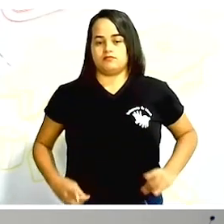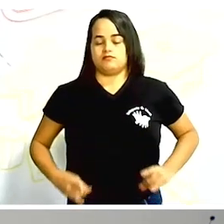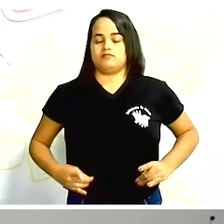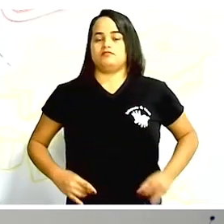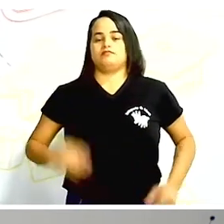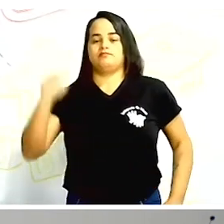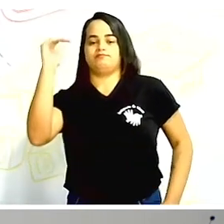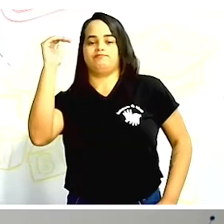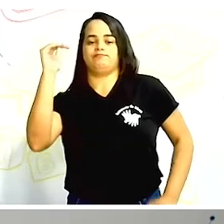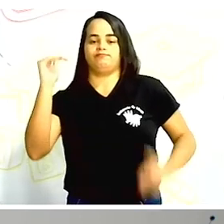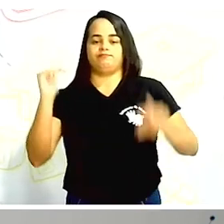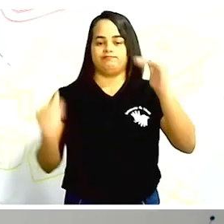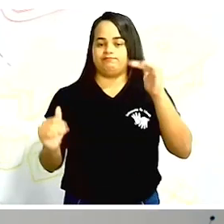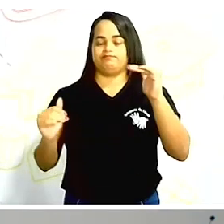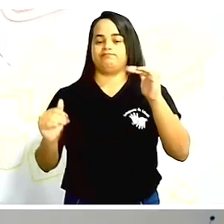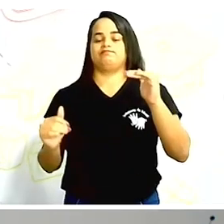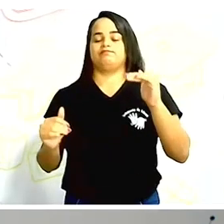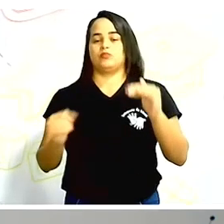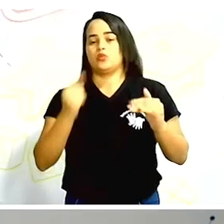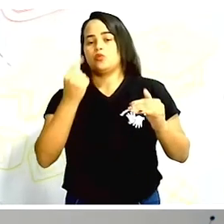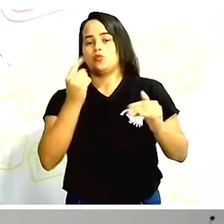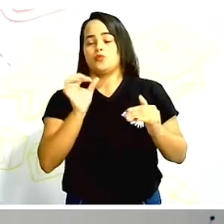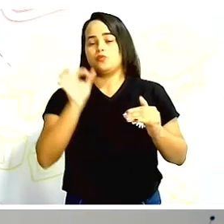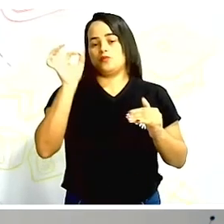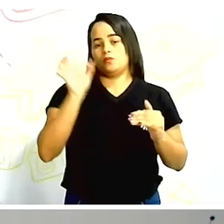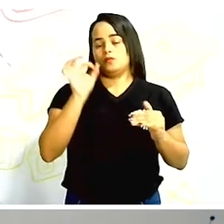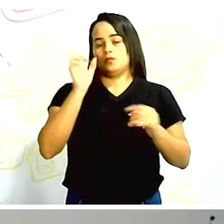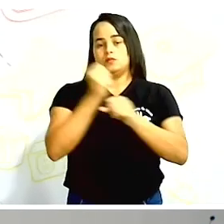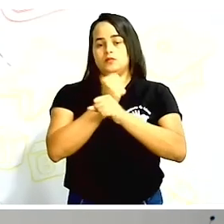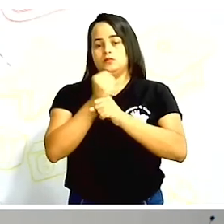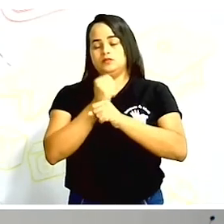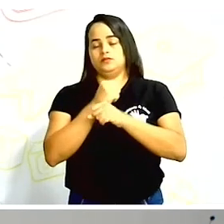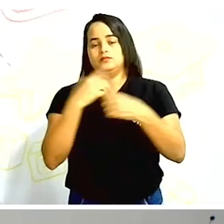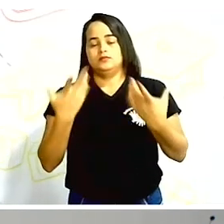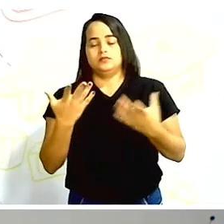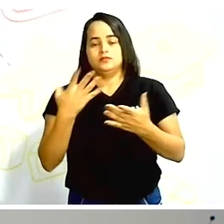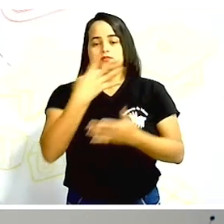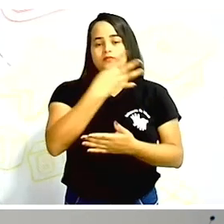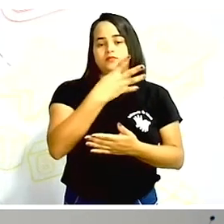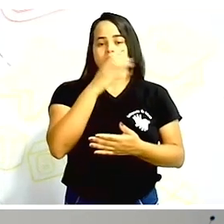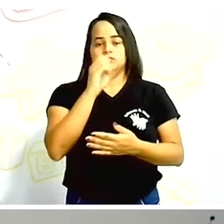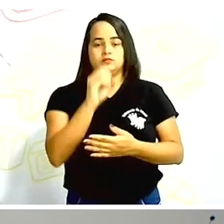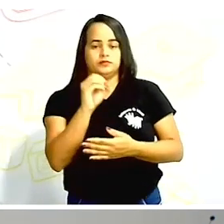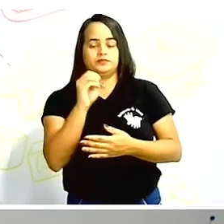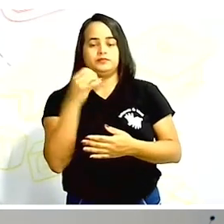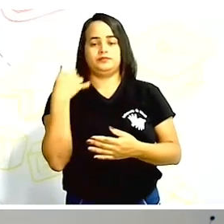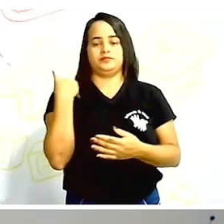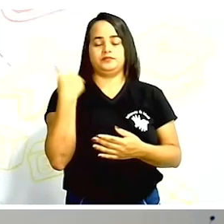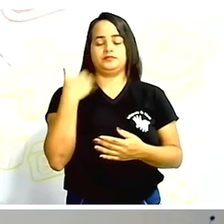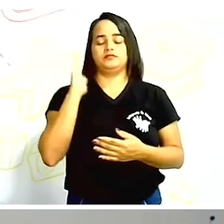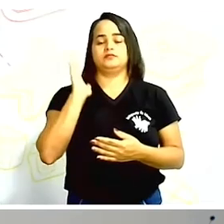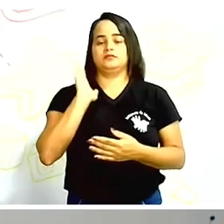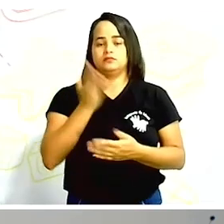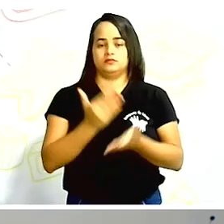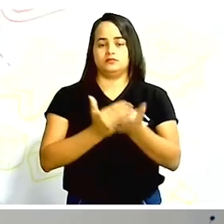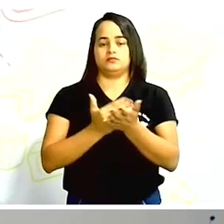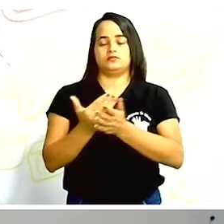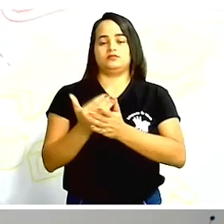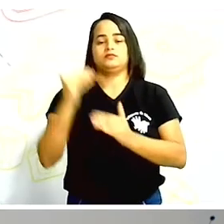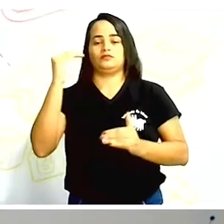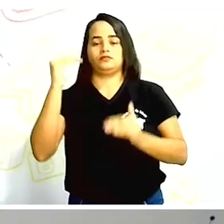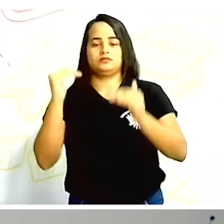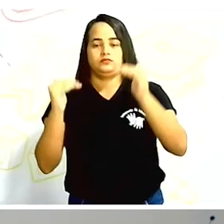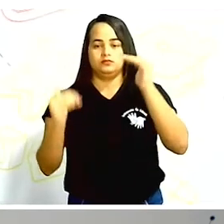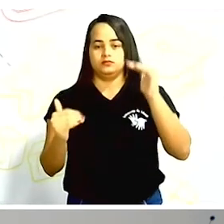tende a diminuir, em média de 1% ao ano. Então, a partir dos 40 anos, já vai começar a diminuir esse nível de testosterona no